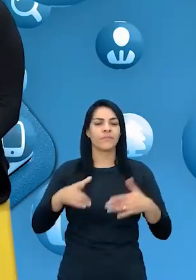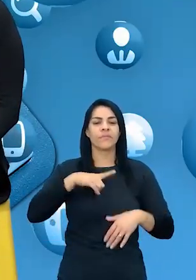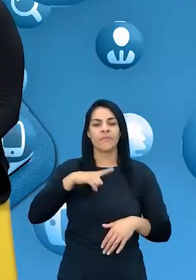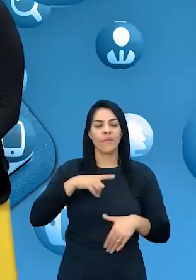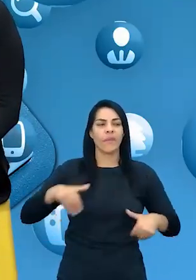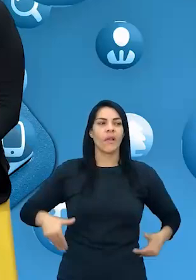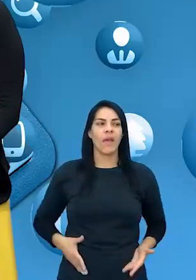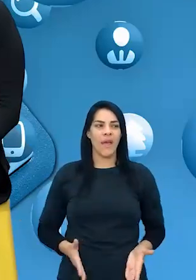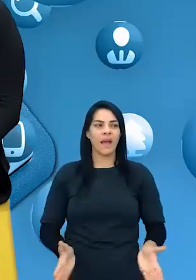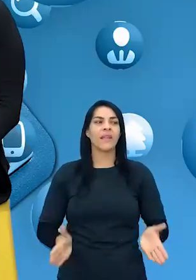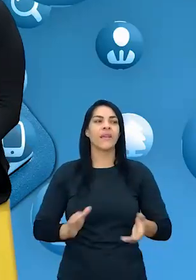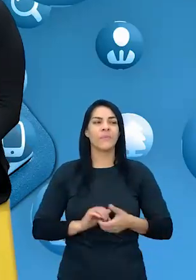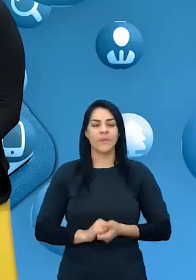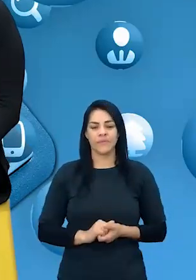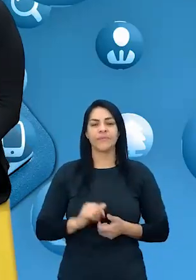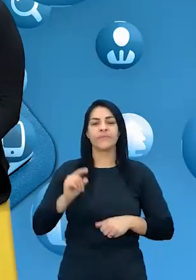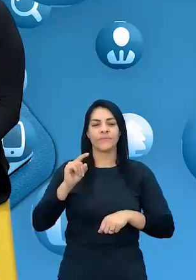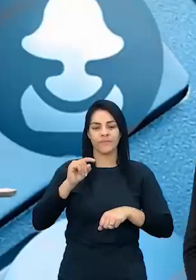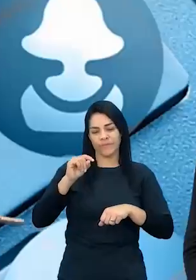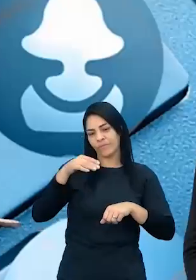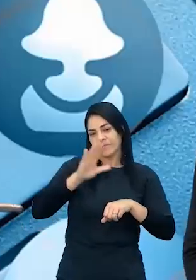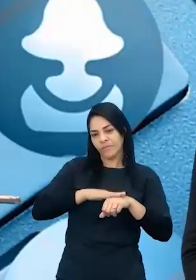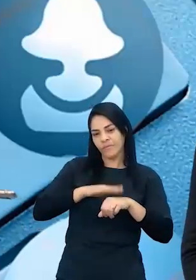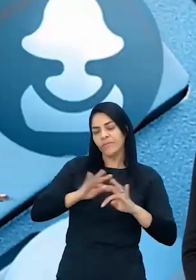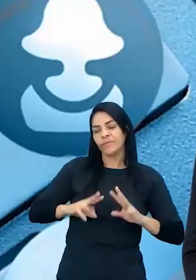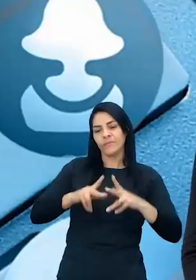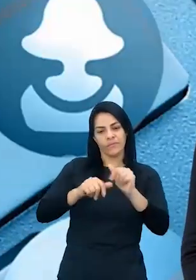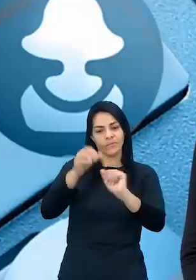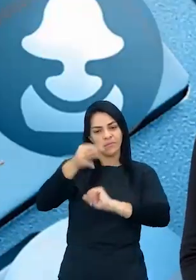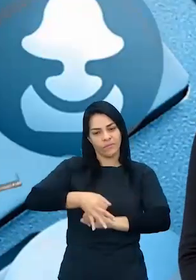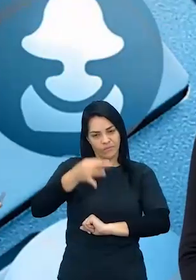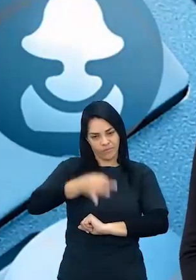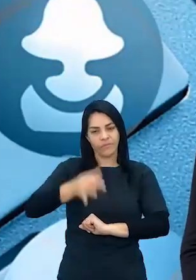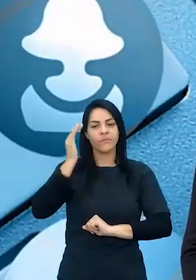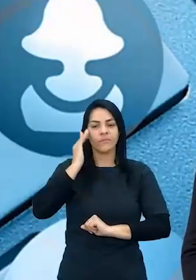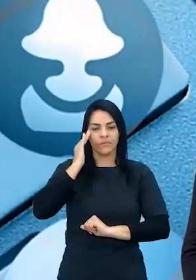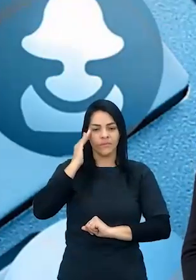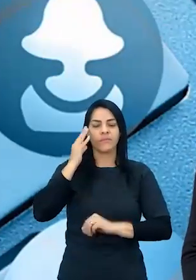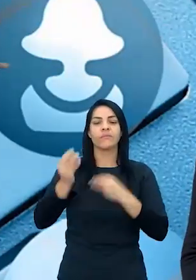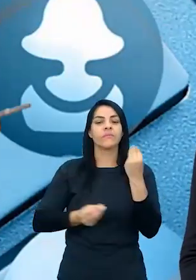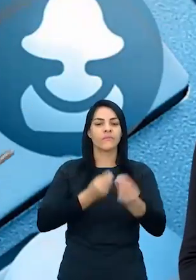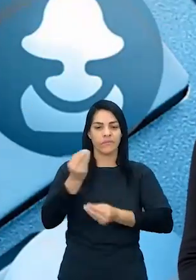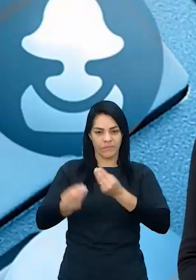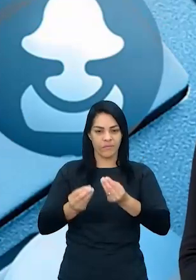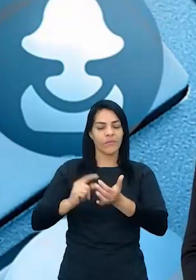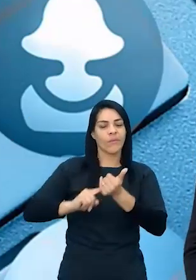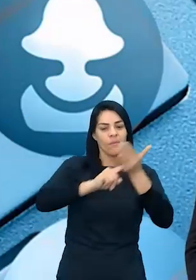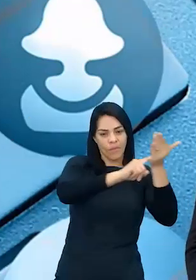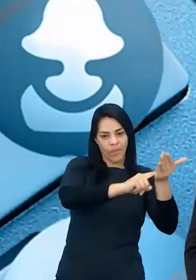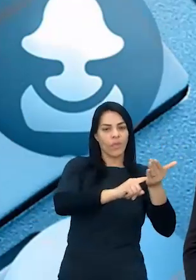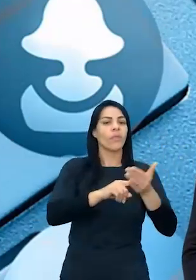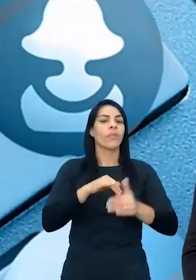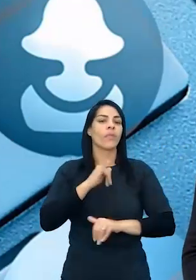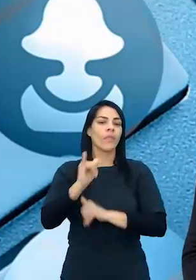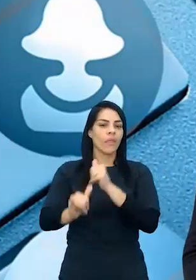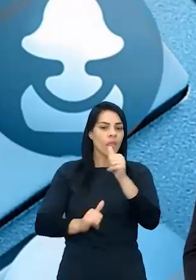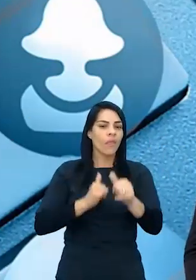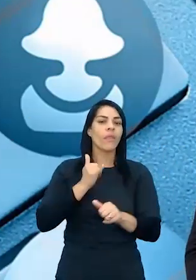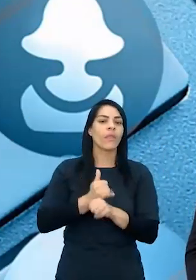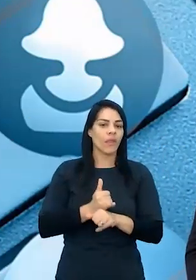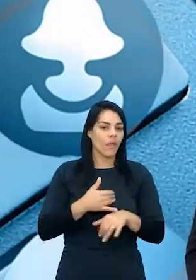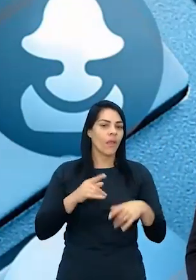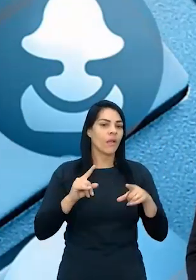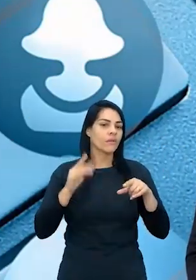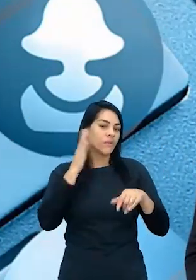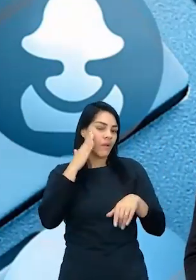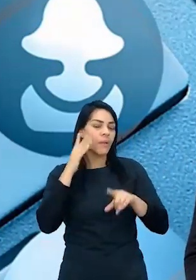nasceram nessa era digital, dentro dessa cultura digital que os cerca. Eles sabem mexer, eles sabem acessar, eles sabem navegar pelas redes sociais, sabem,